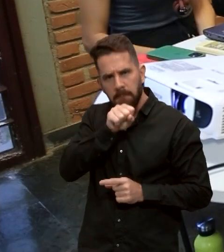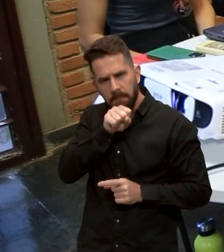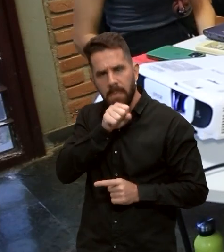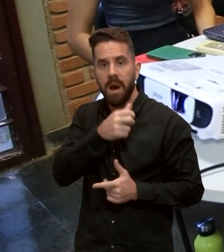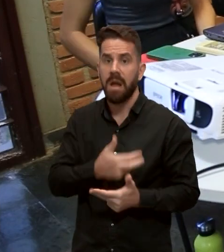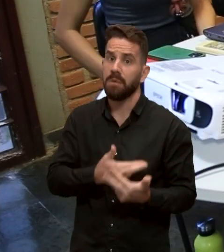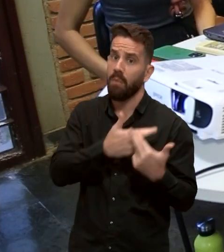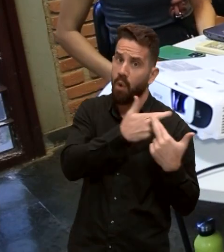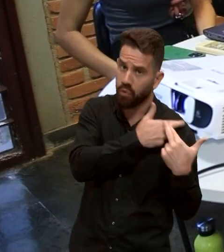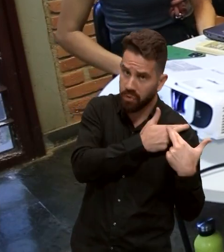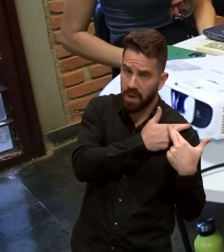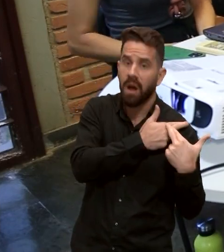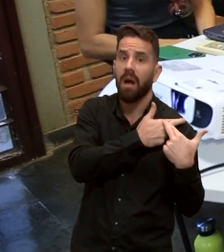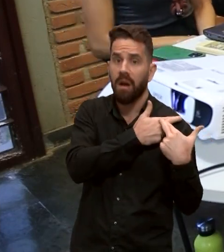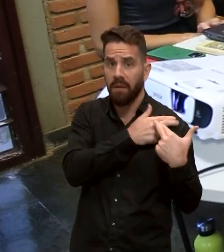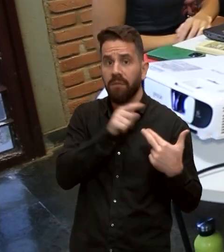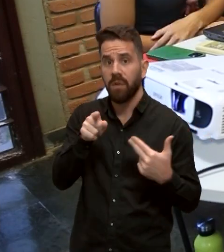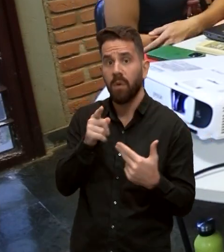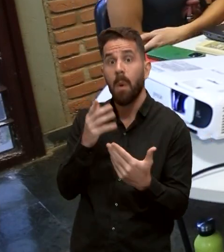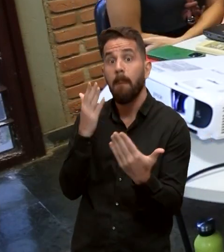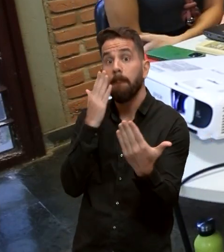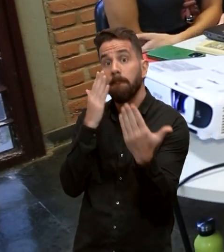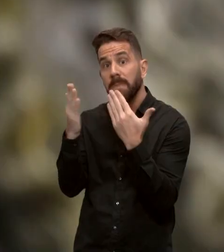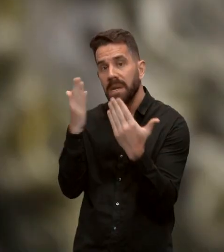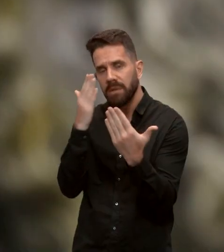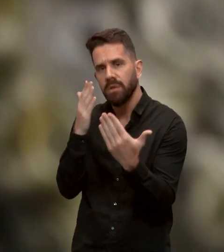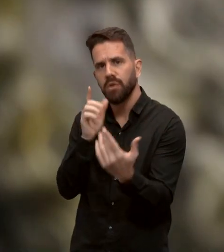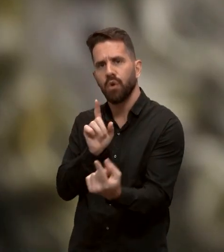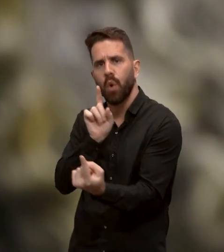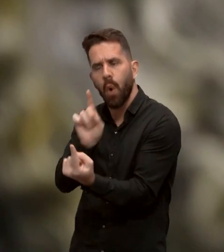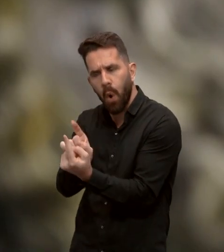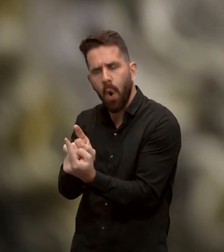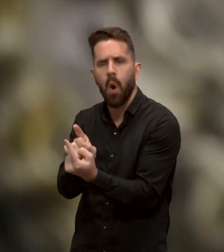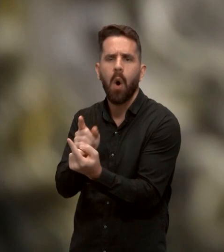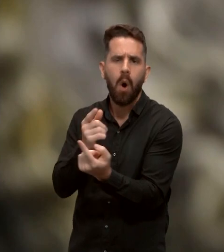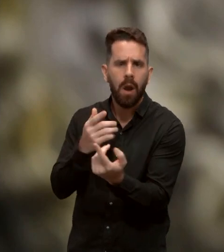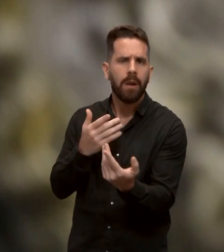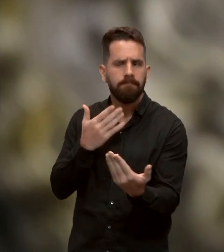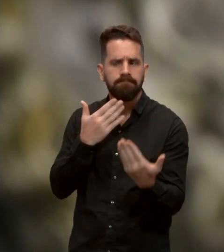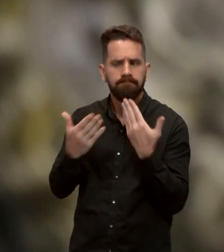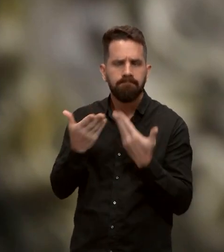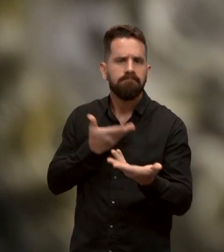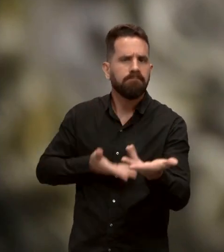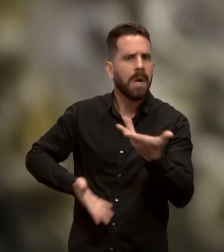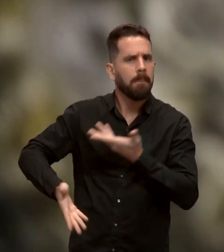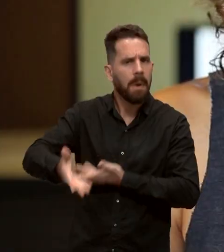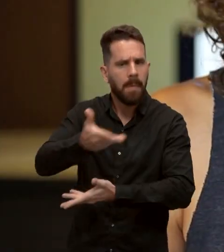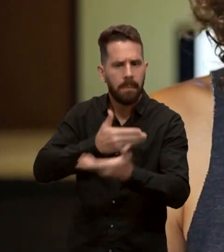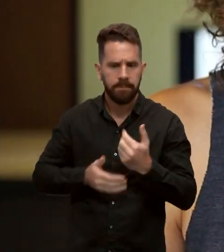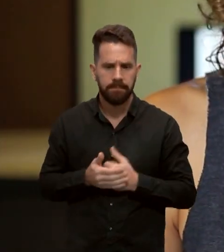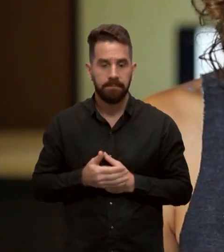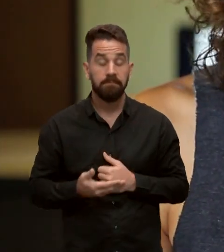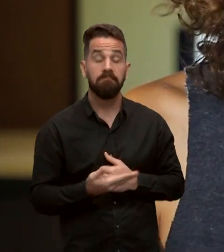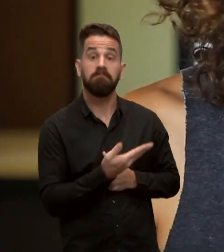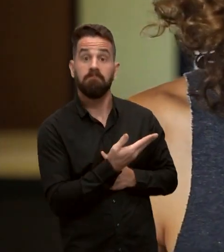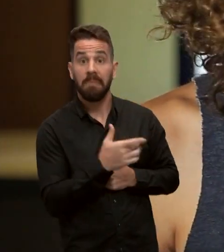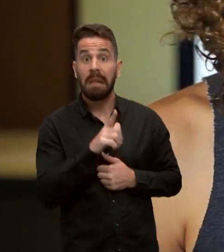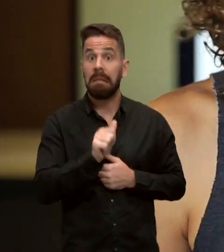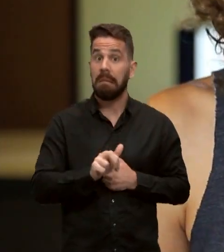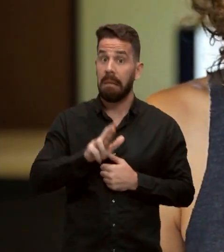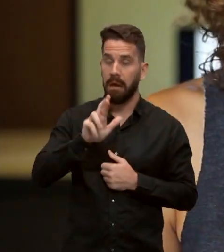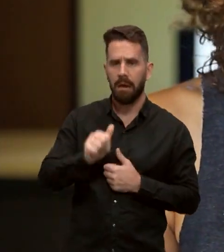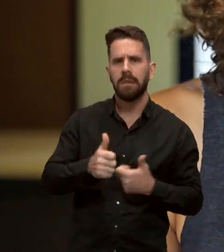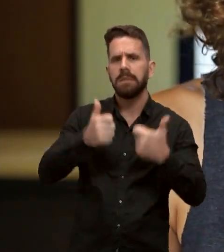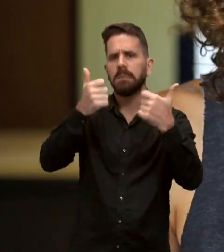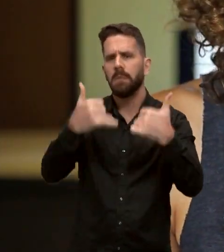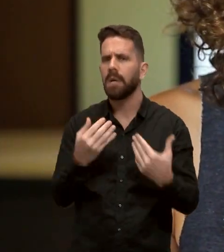em um momento de debate e aprendizagem. Lara Persílio, psicóloga no CEPEA, explica como a dinâmica